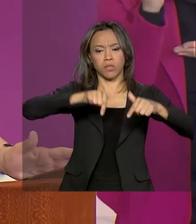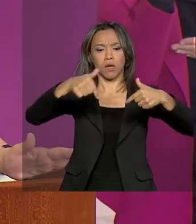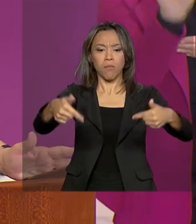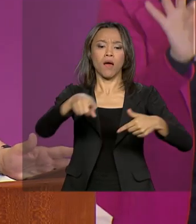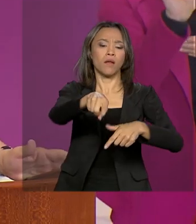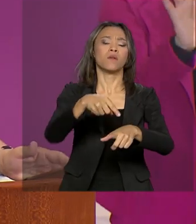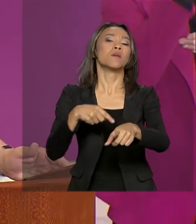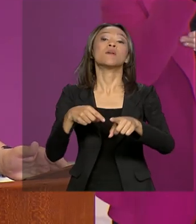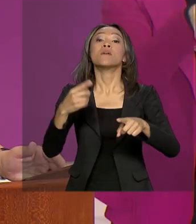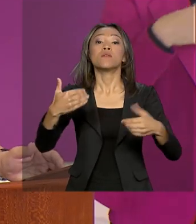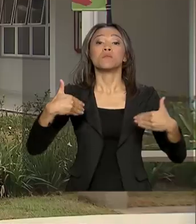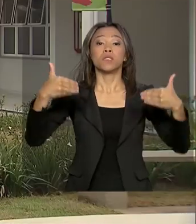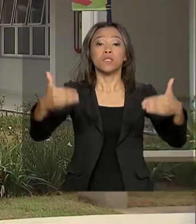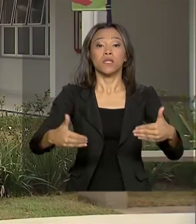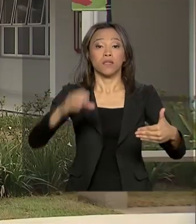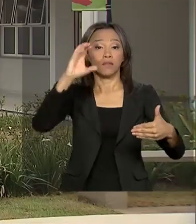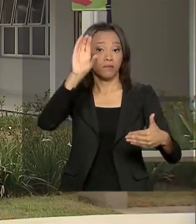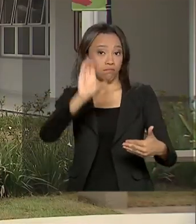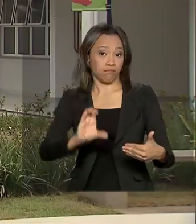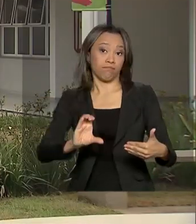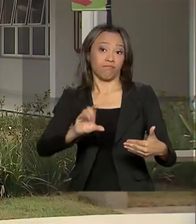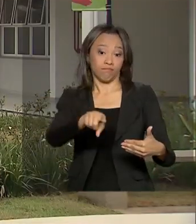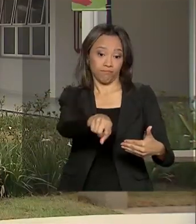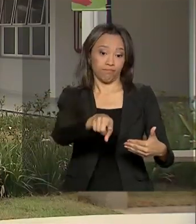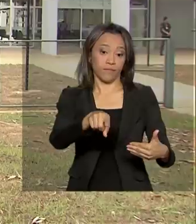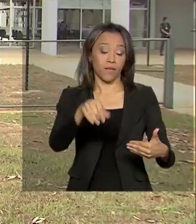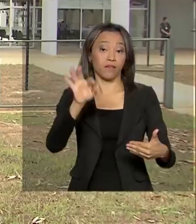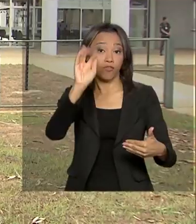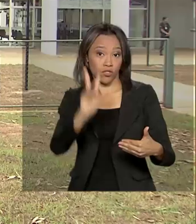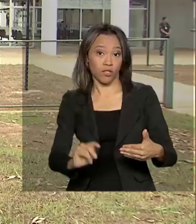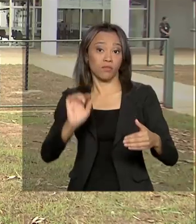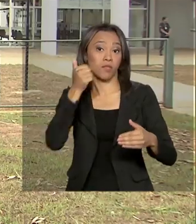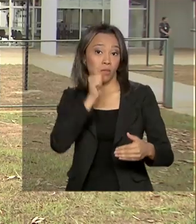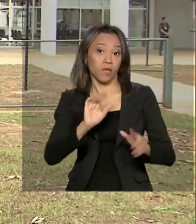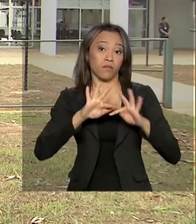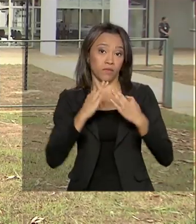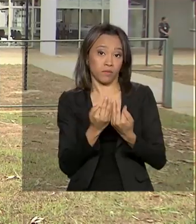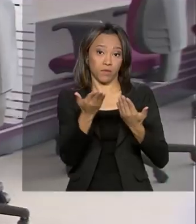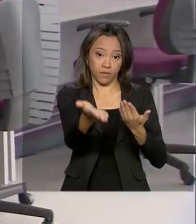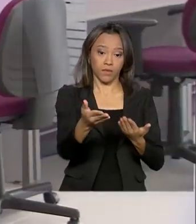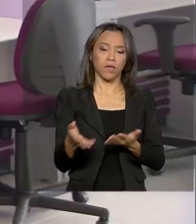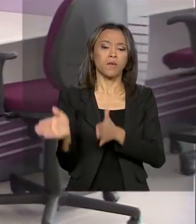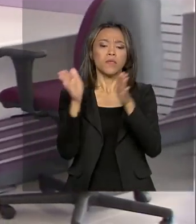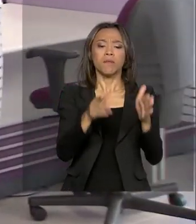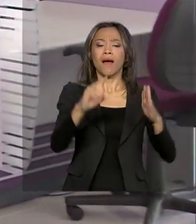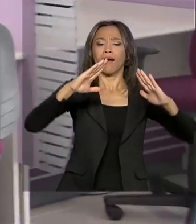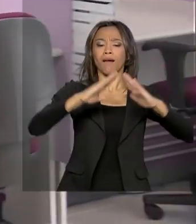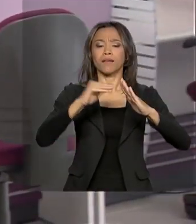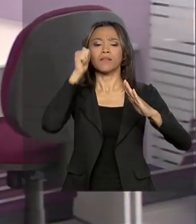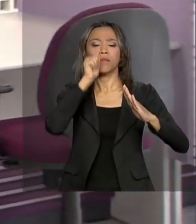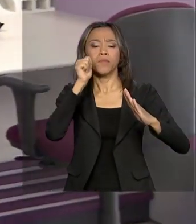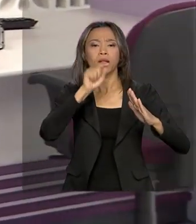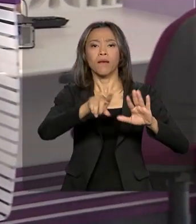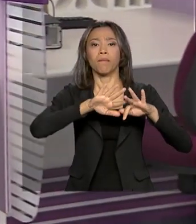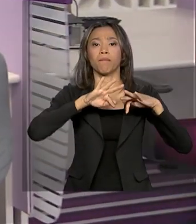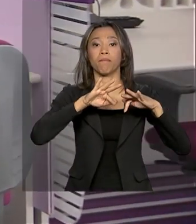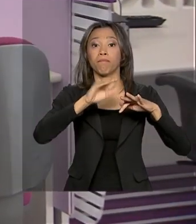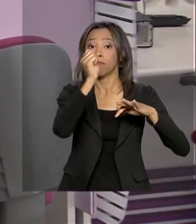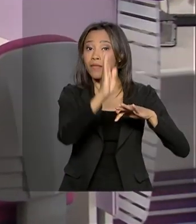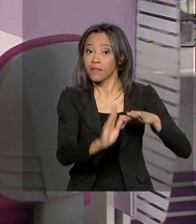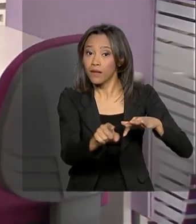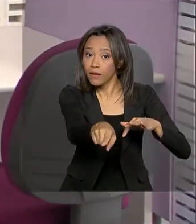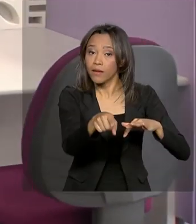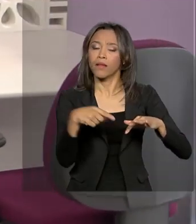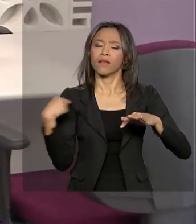2019. Programas foram ampliados, como a Casa da Mulher Brasileira, que reúne num só local serviços